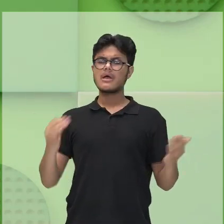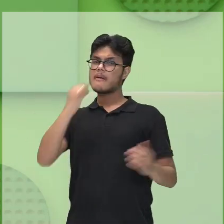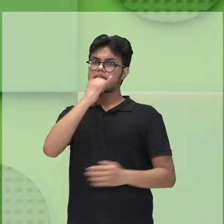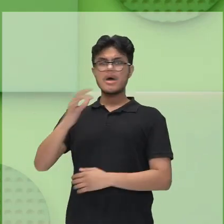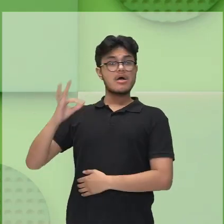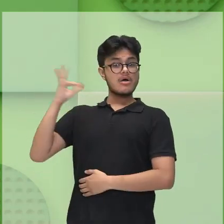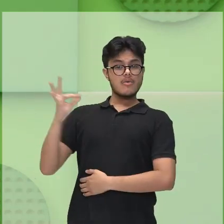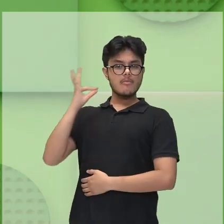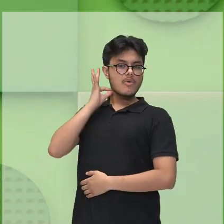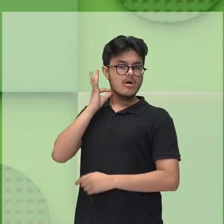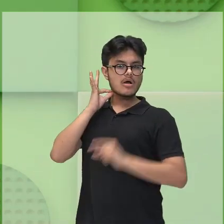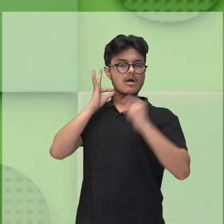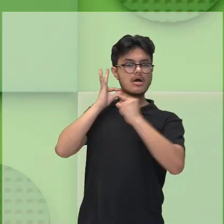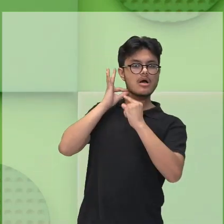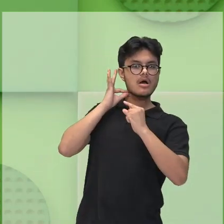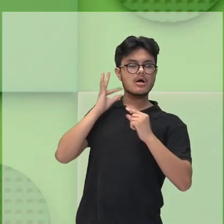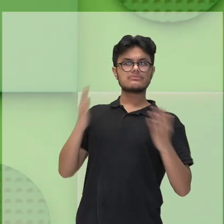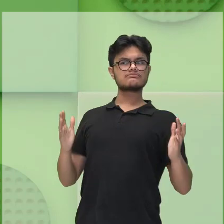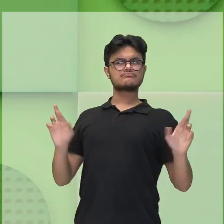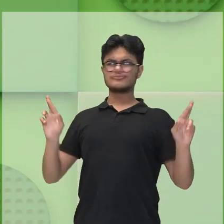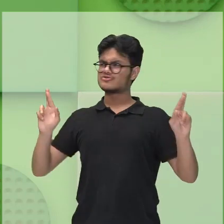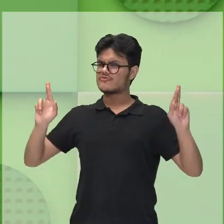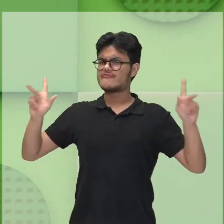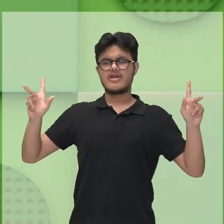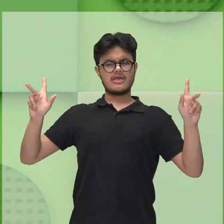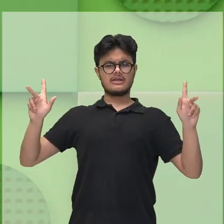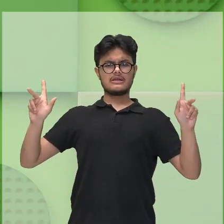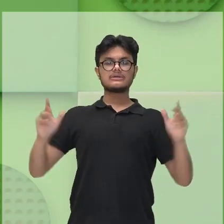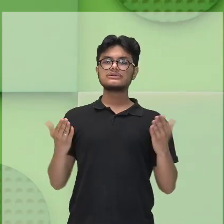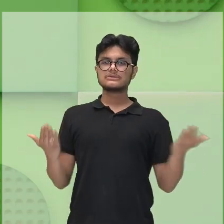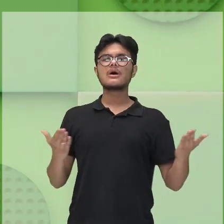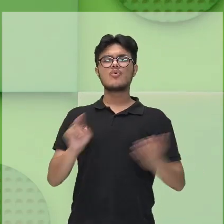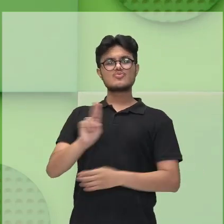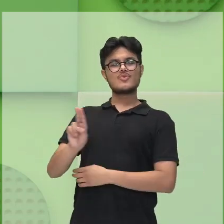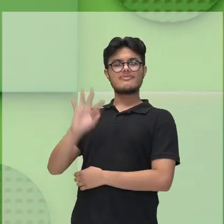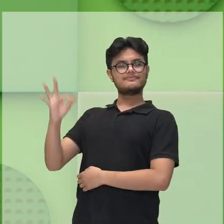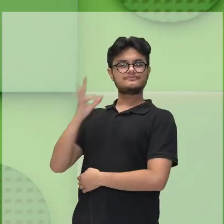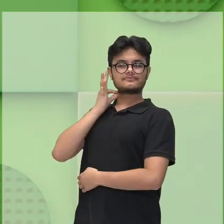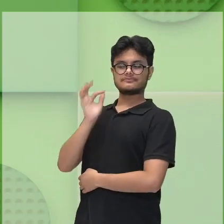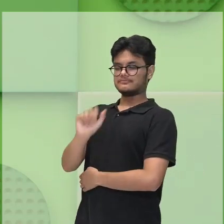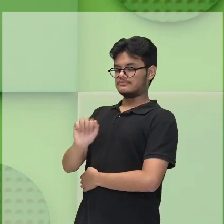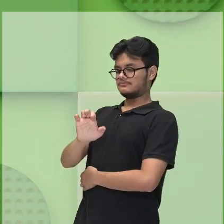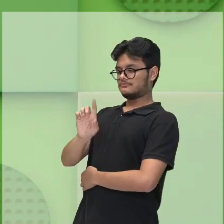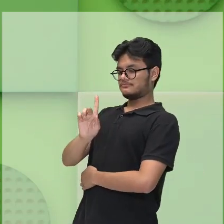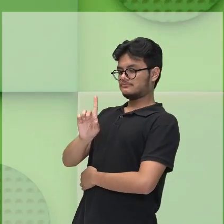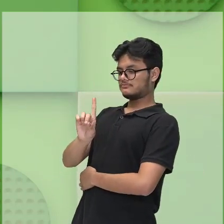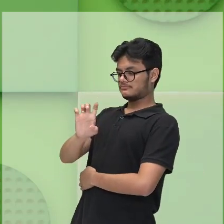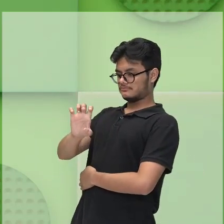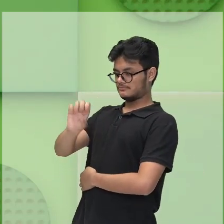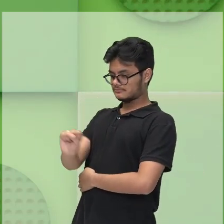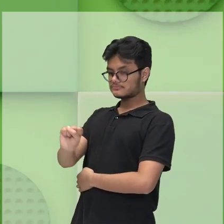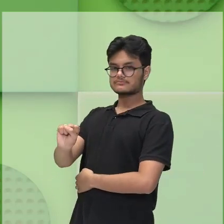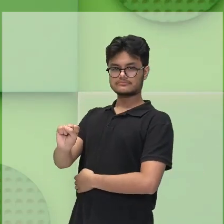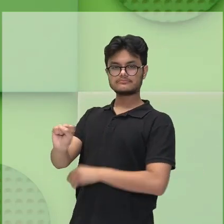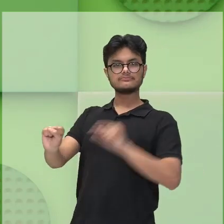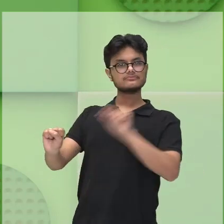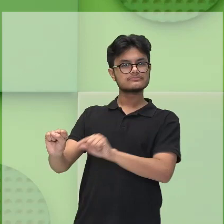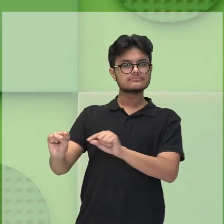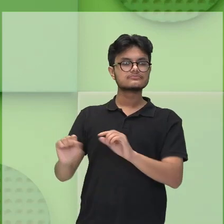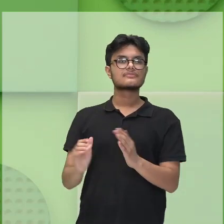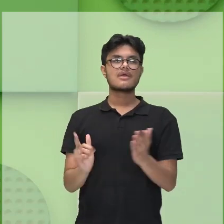ciclos é que os mosquitos envolvidos, eles são diferentes. Então, o Aedes aegypti, que é esse mosquito que a gente acabou de ver aí, ele vai